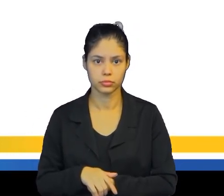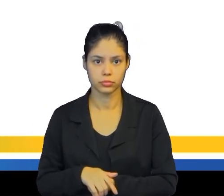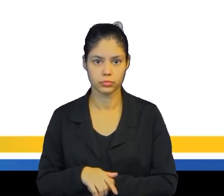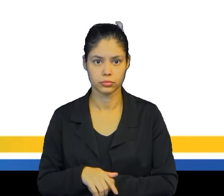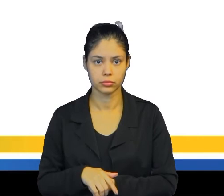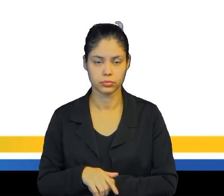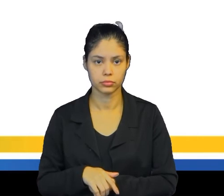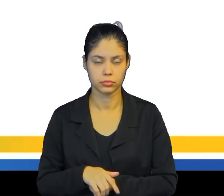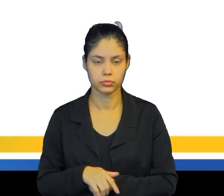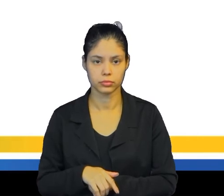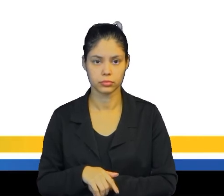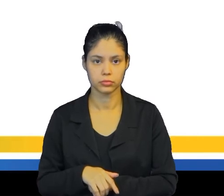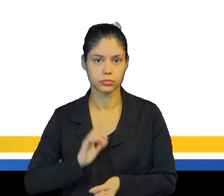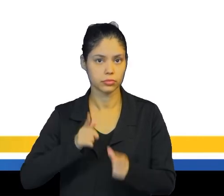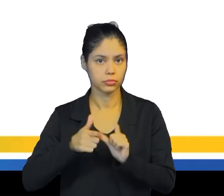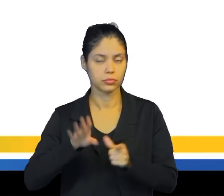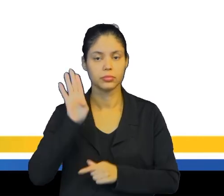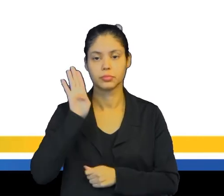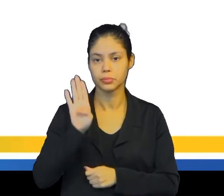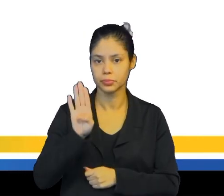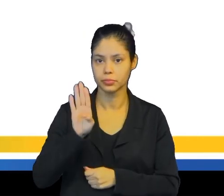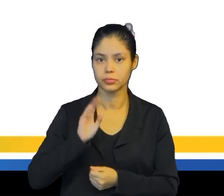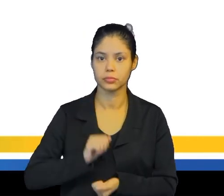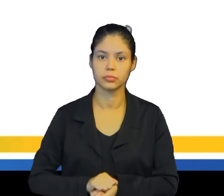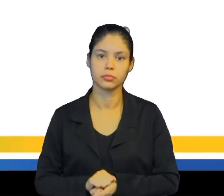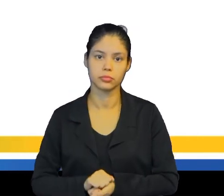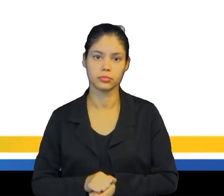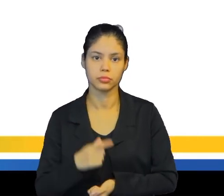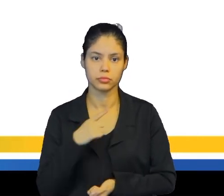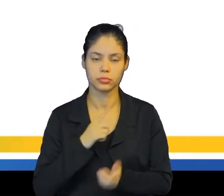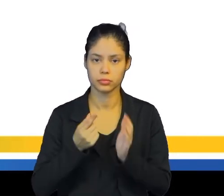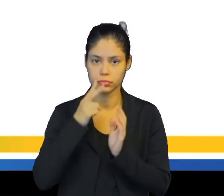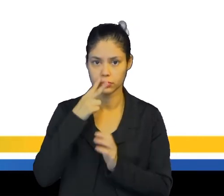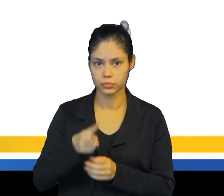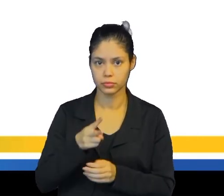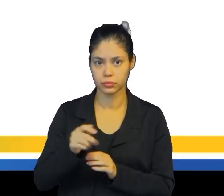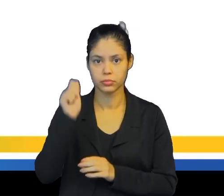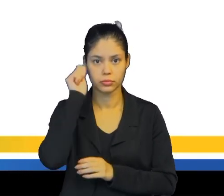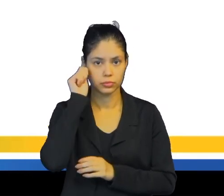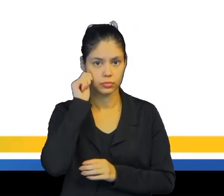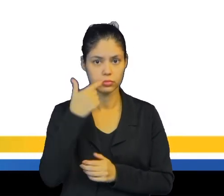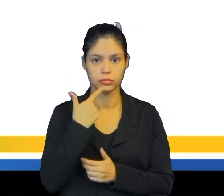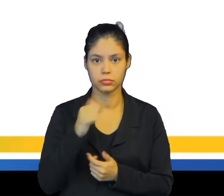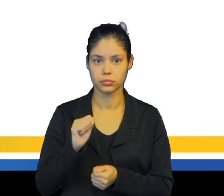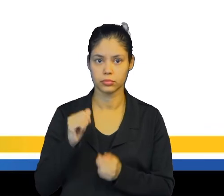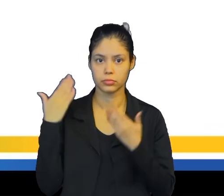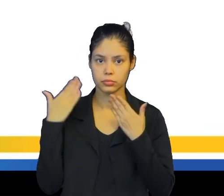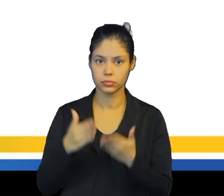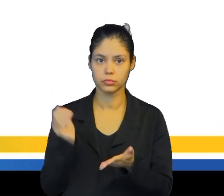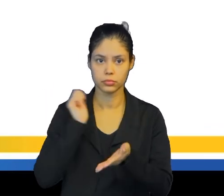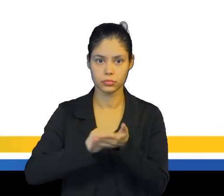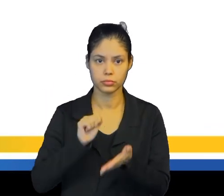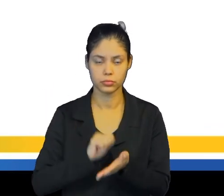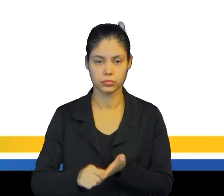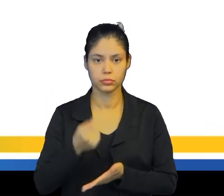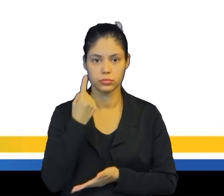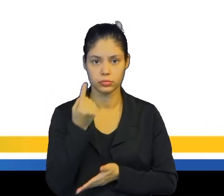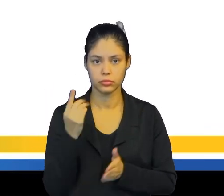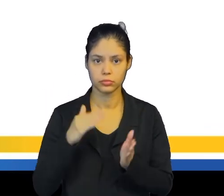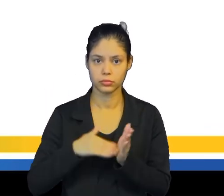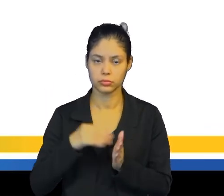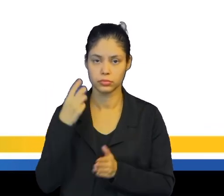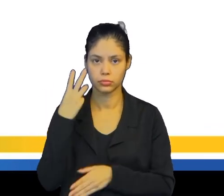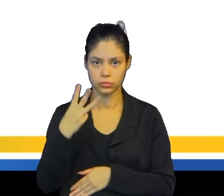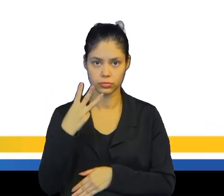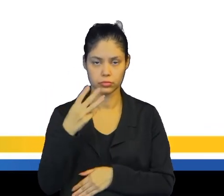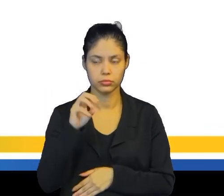ver. Letra B, né, pessoal? Tem o ponto de vista do autor, linguagem objetiva, escrito